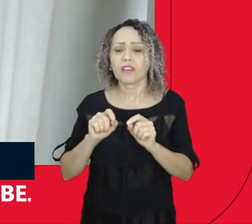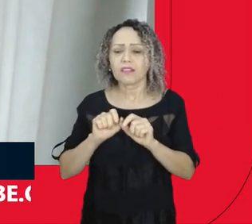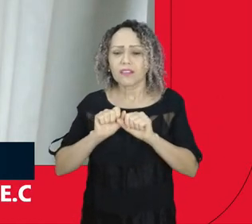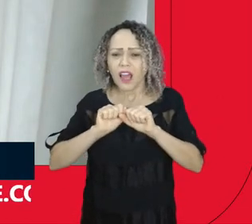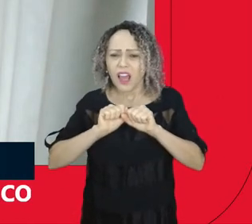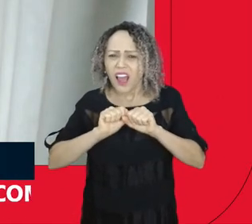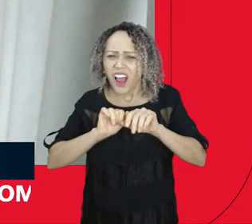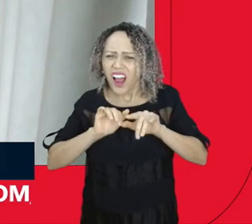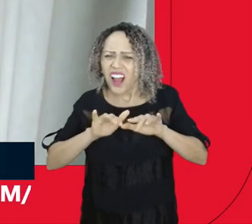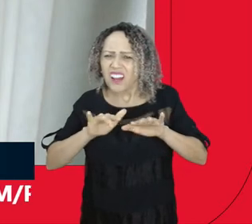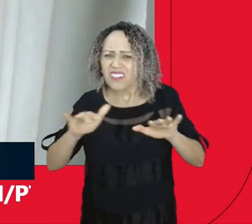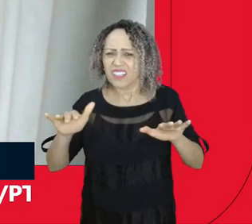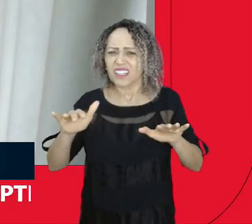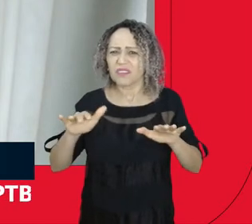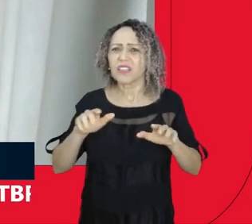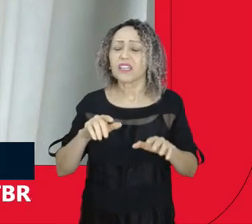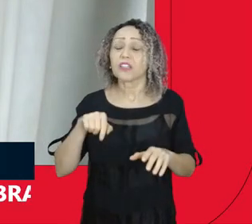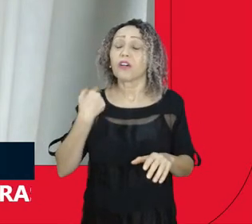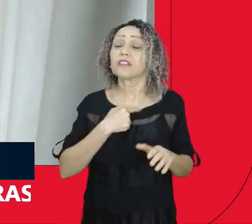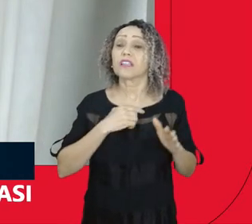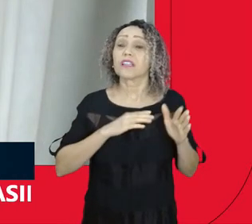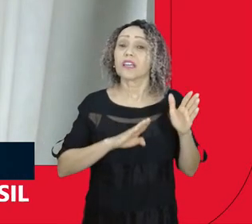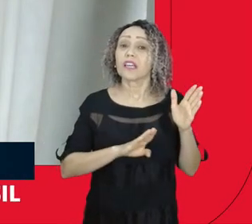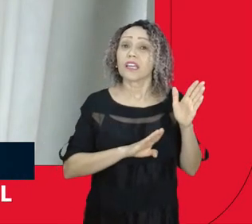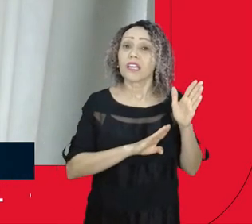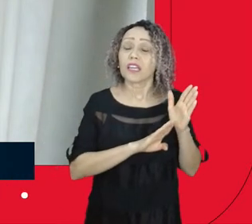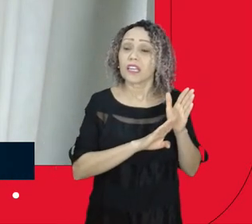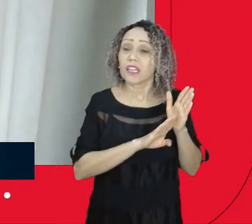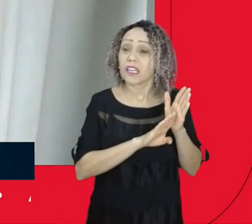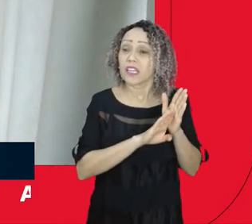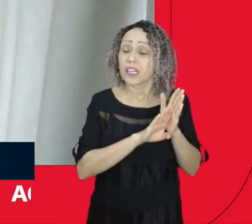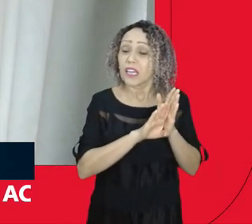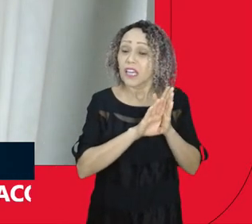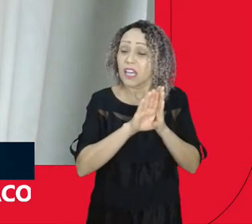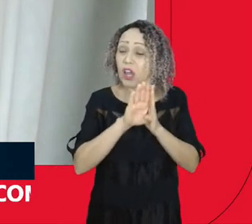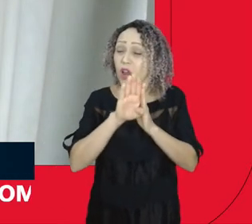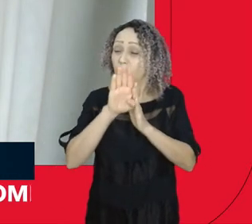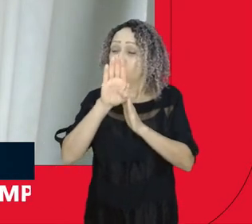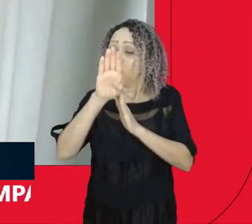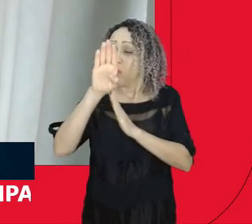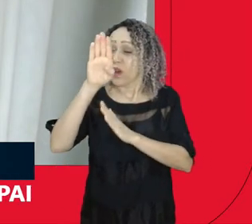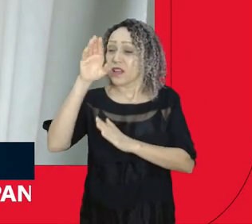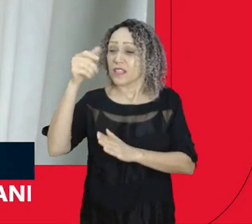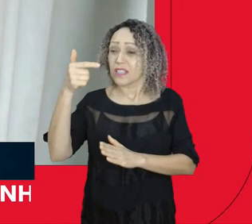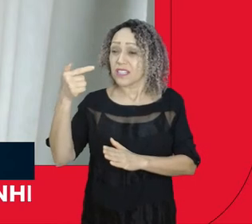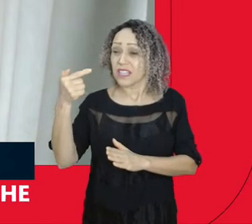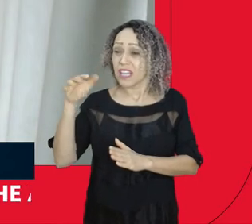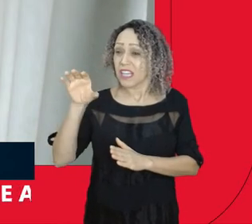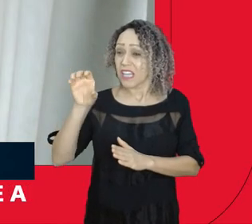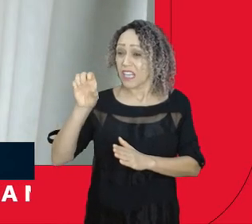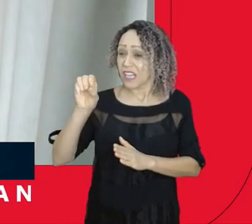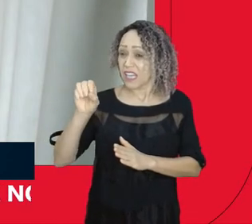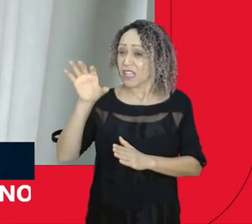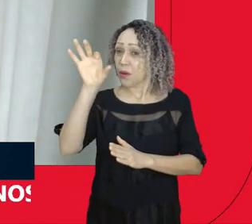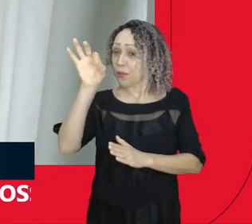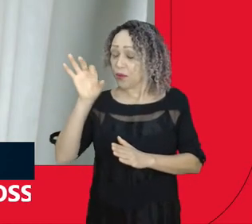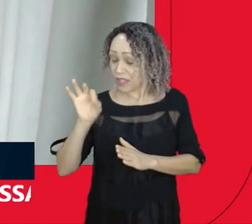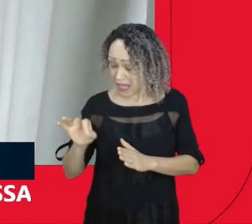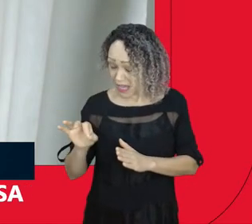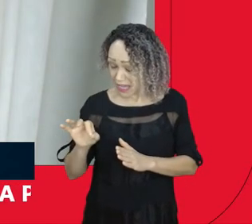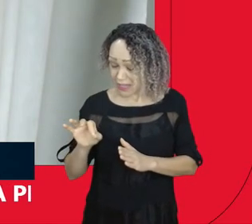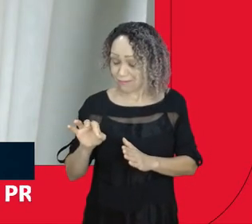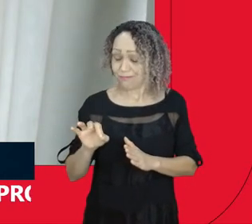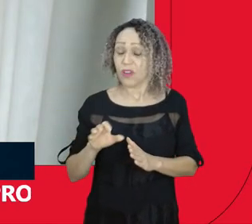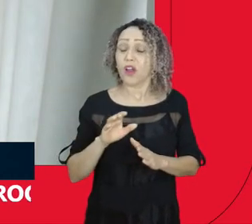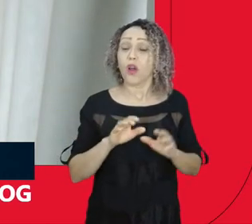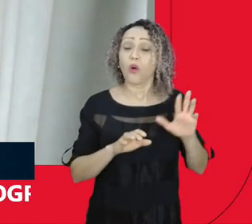para 70%. Em alguns municípios, Lula já teve 80%, 90%. Né? Na grande